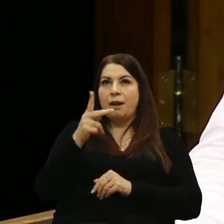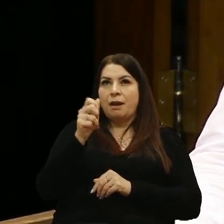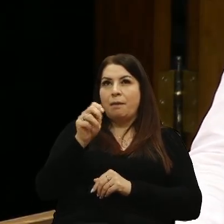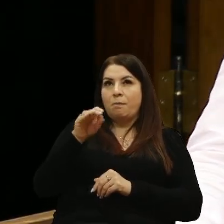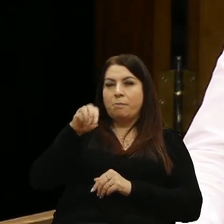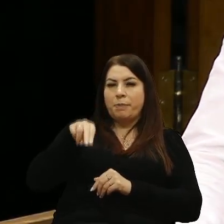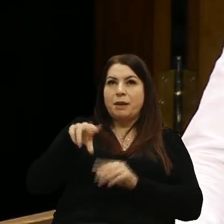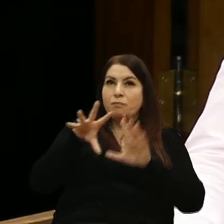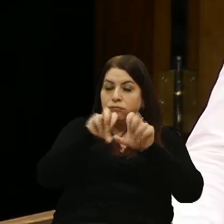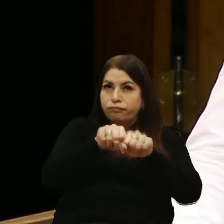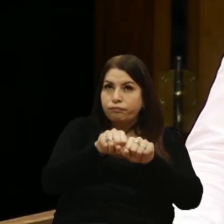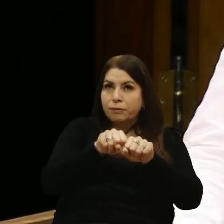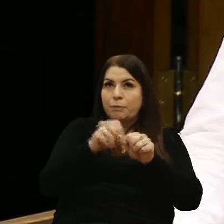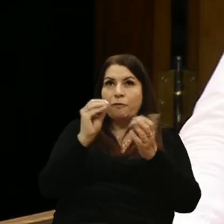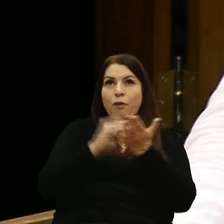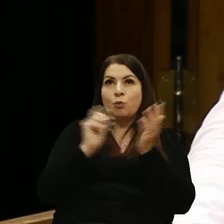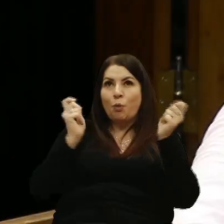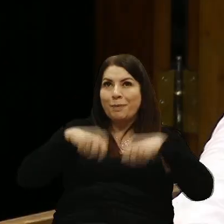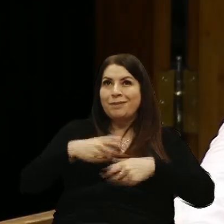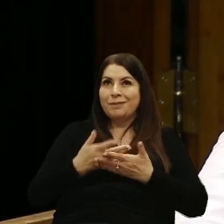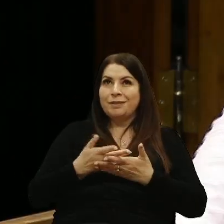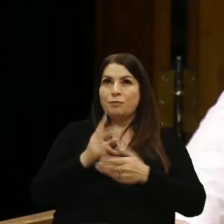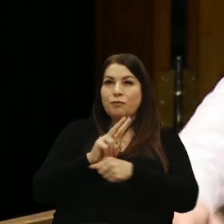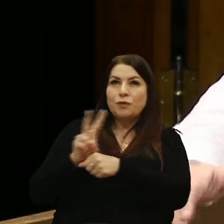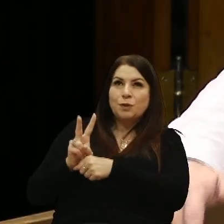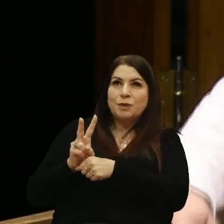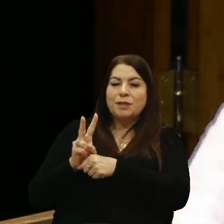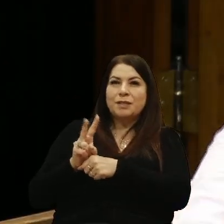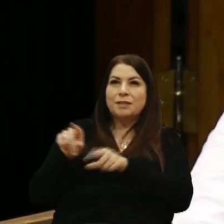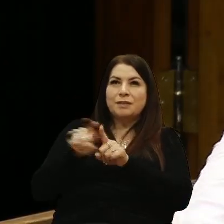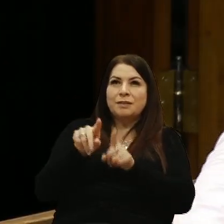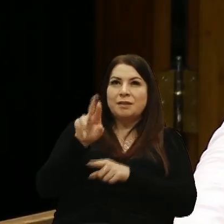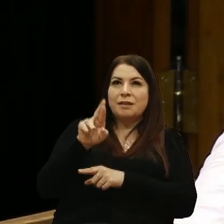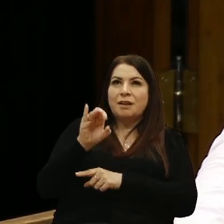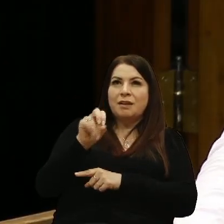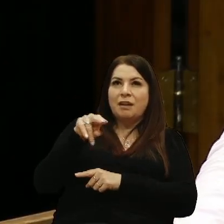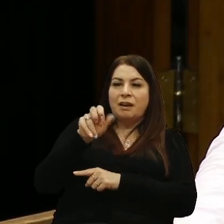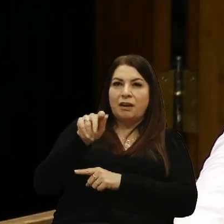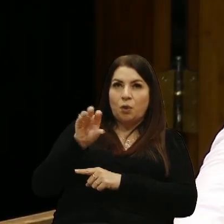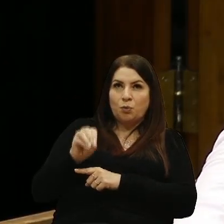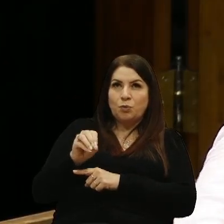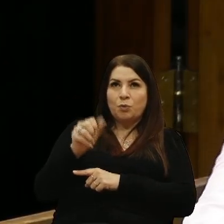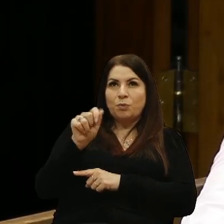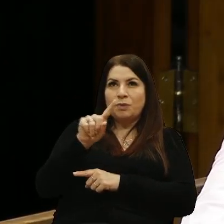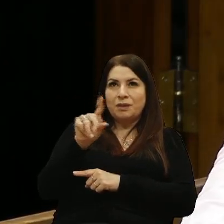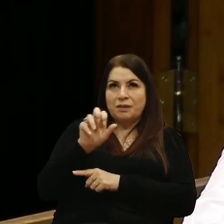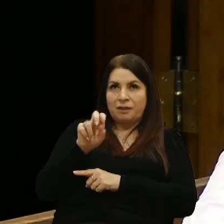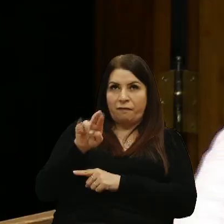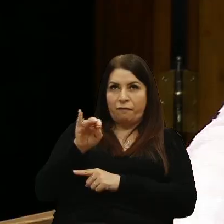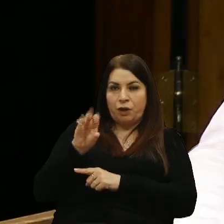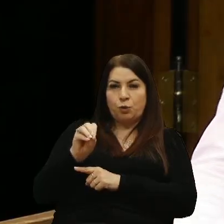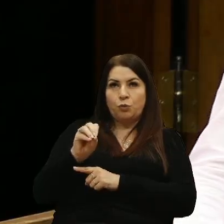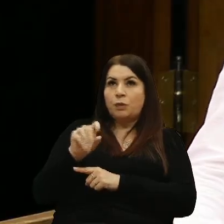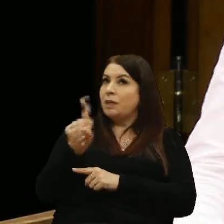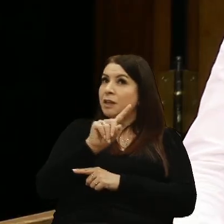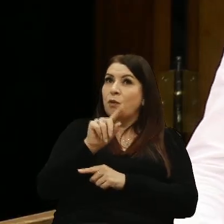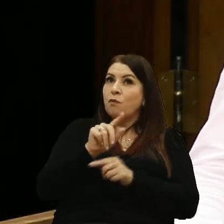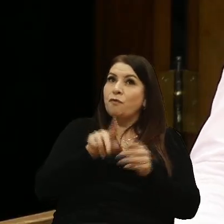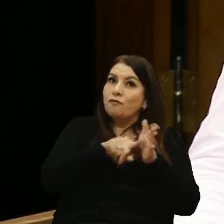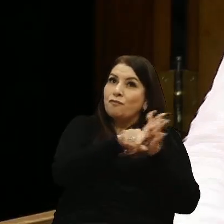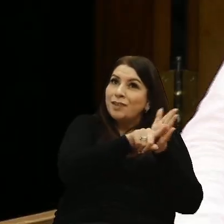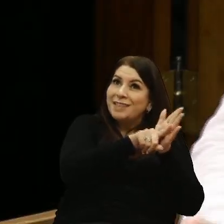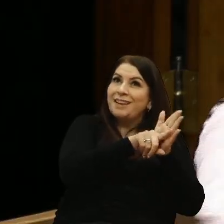foi tomada por incompetentes para fiscalizar o Reinaldo Azevedo, em vez de fiscalizar as grandes facções do